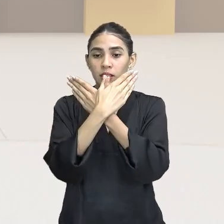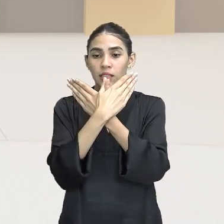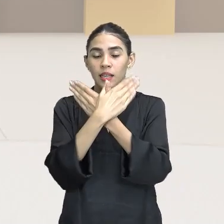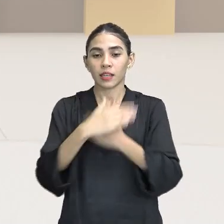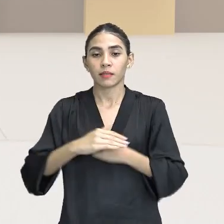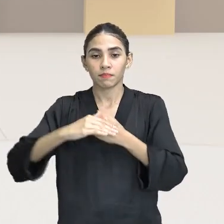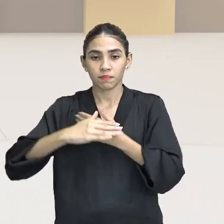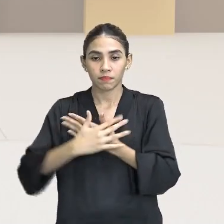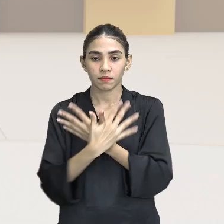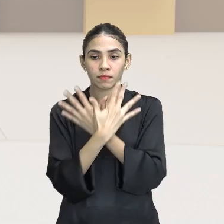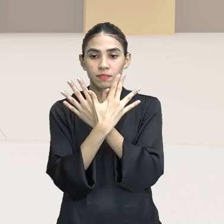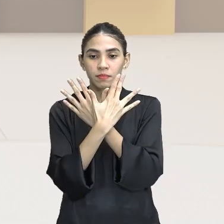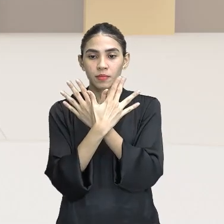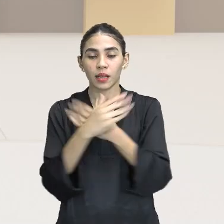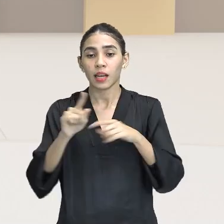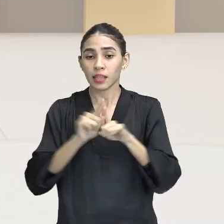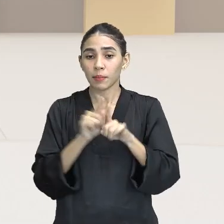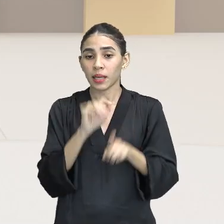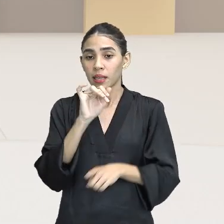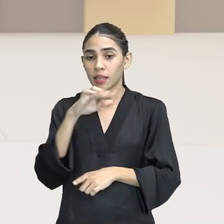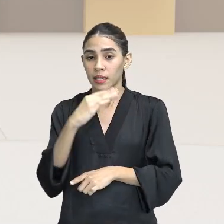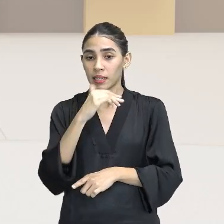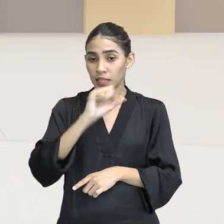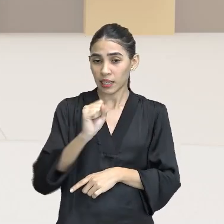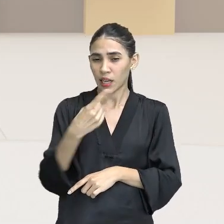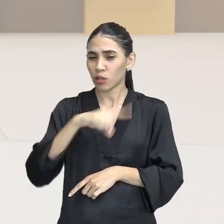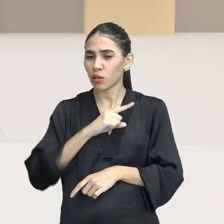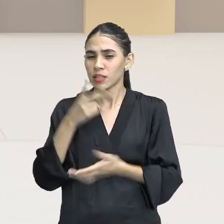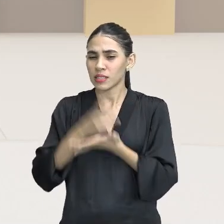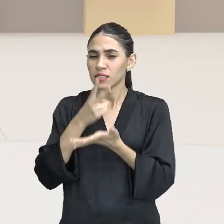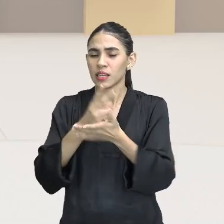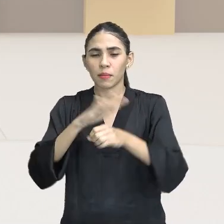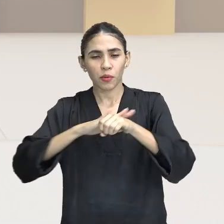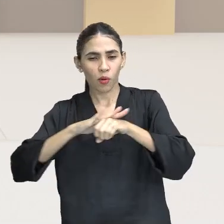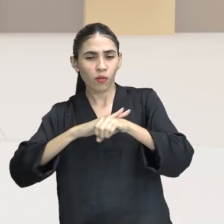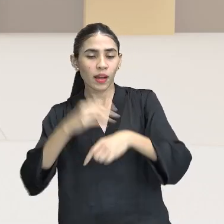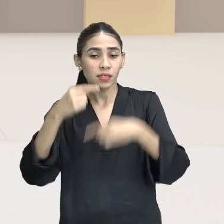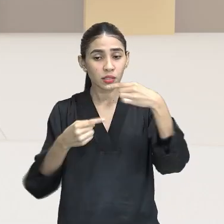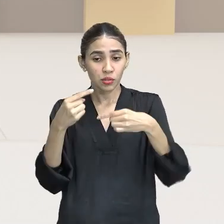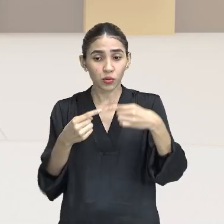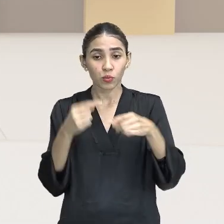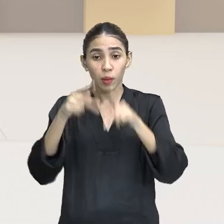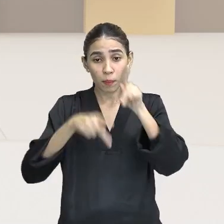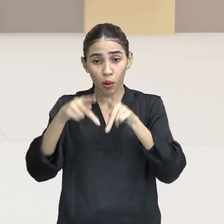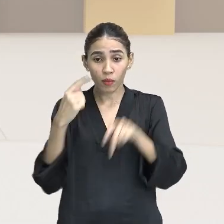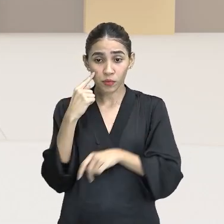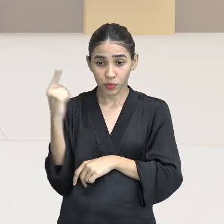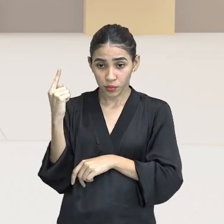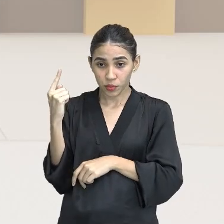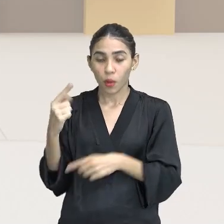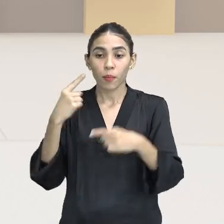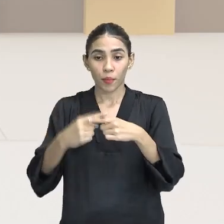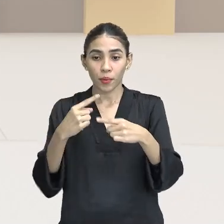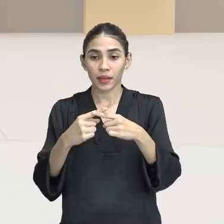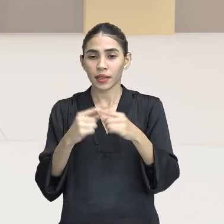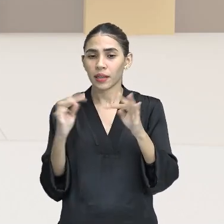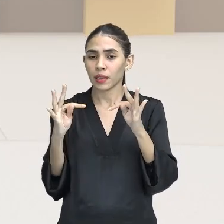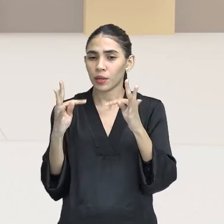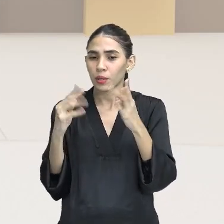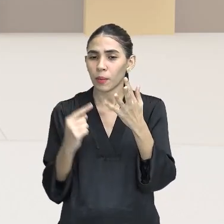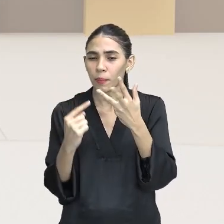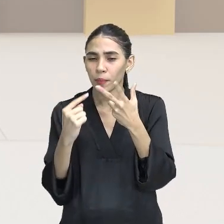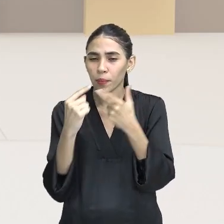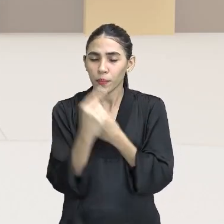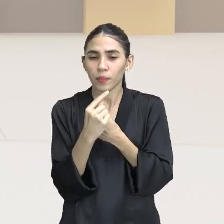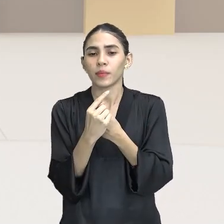os incas. A gente sempre estuda muito, conversa muito sobre esses povos aí. Mas por quê? Justamente por causa de tudo isso que eles